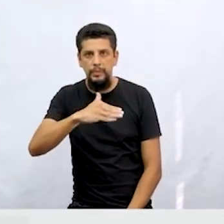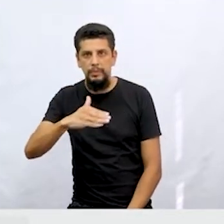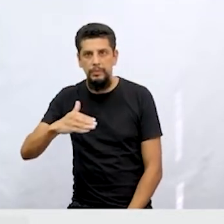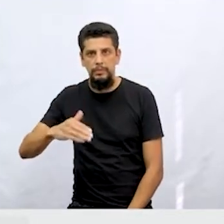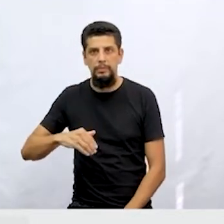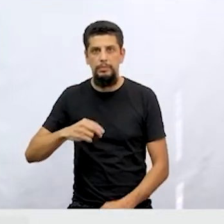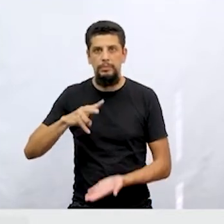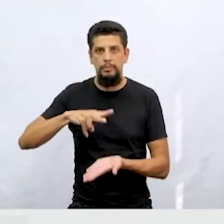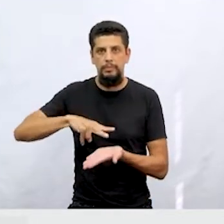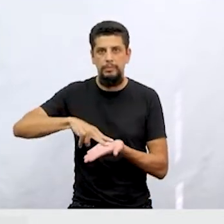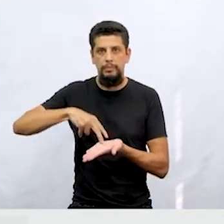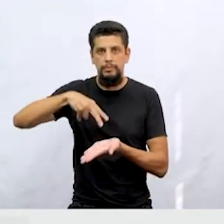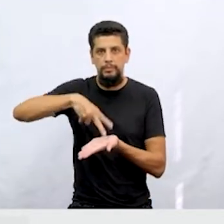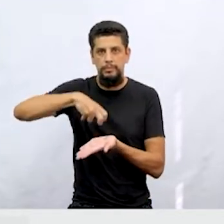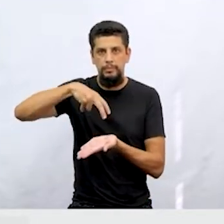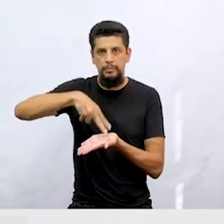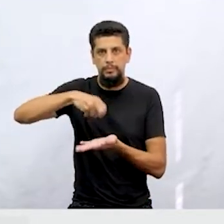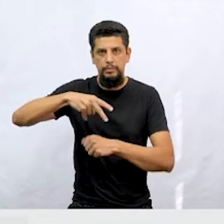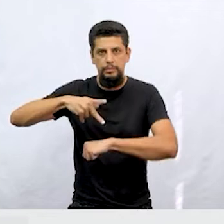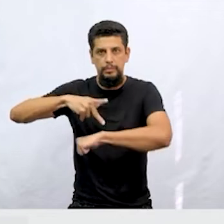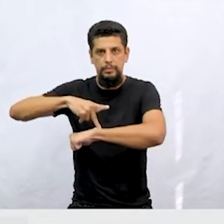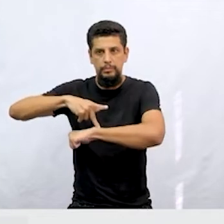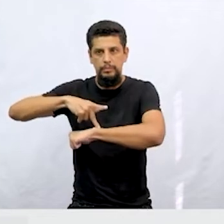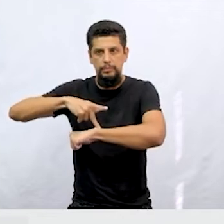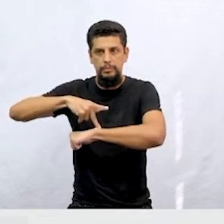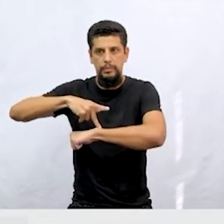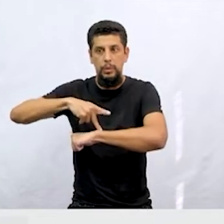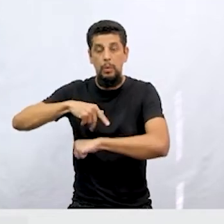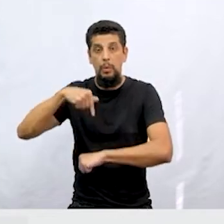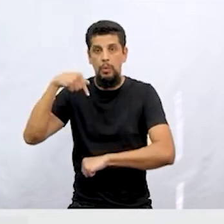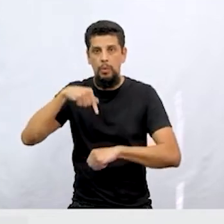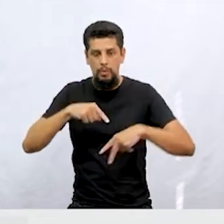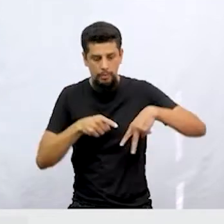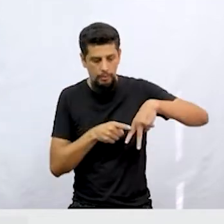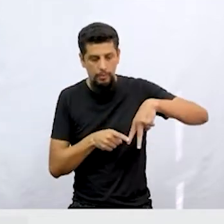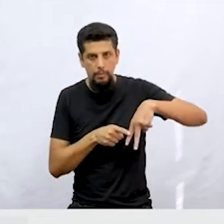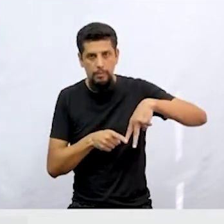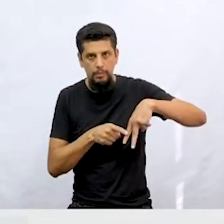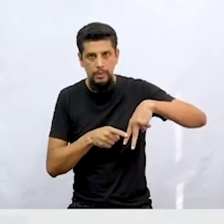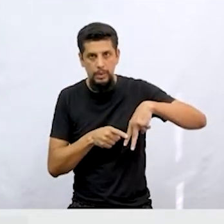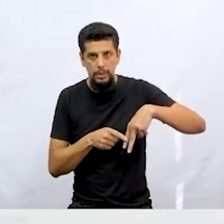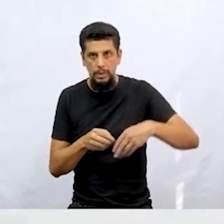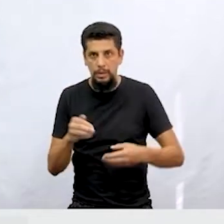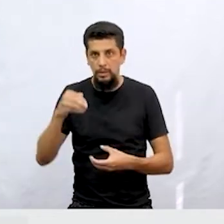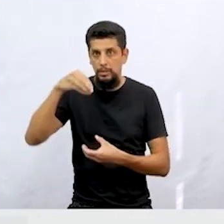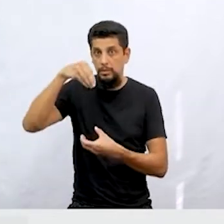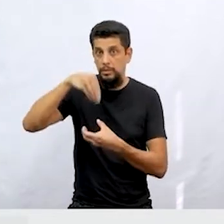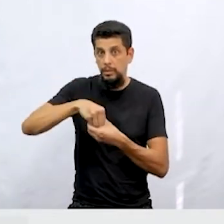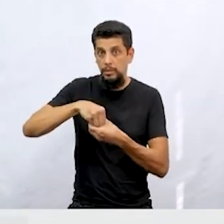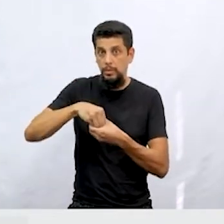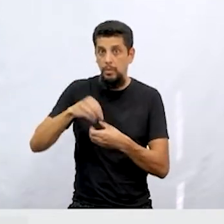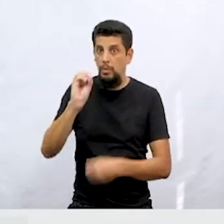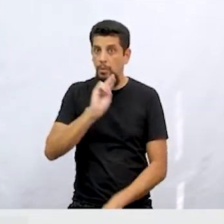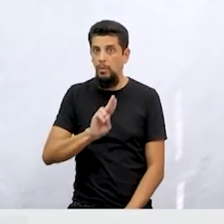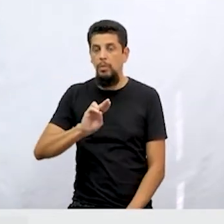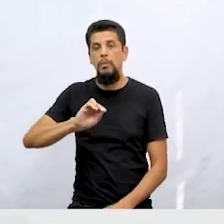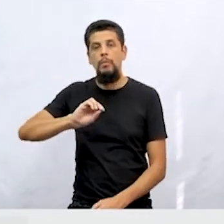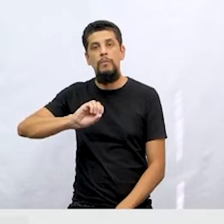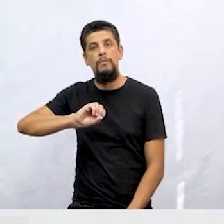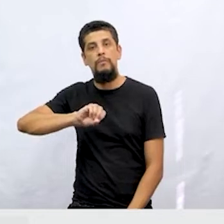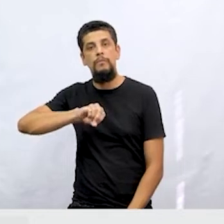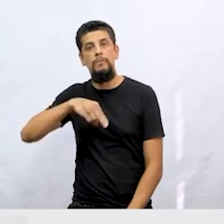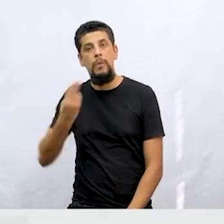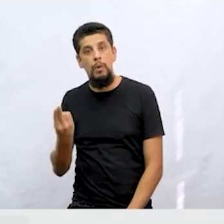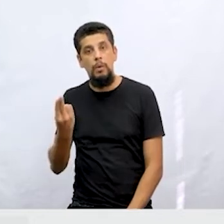pulando amarelinha. Preste atenção. O pezinho dela está dentro ou fora